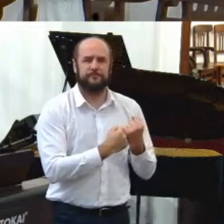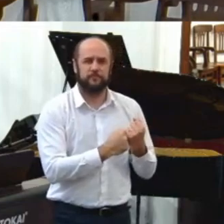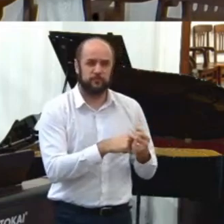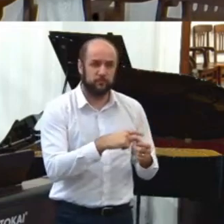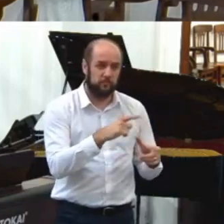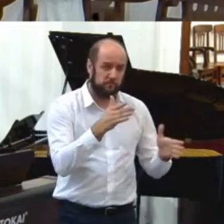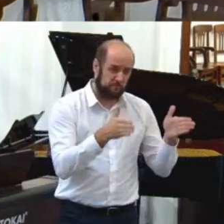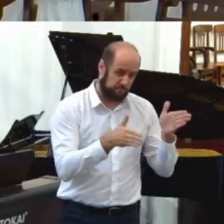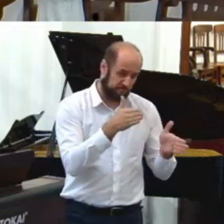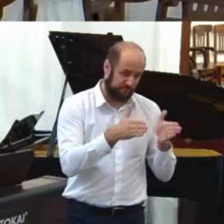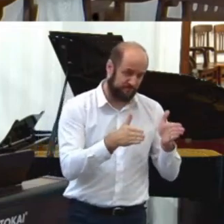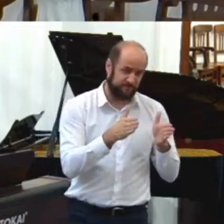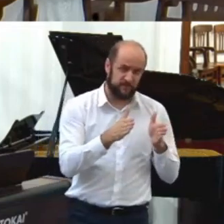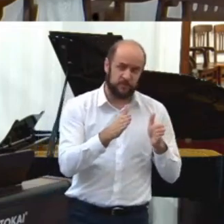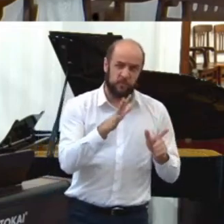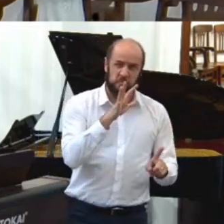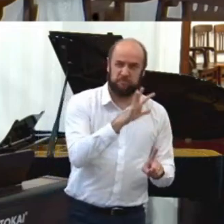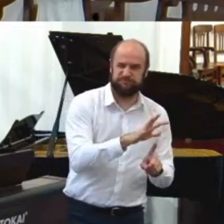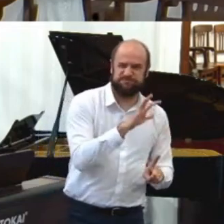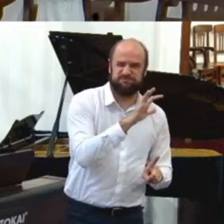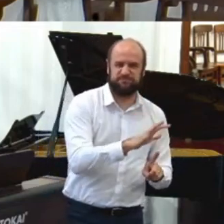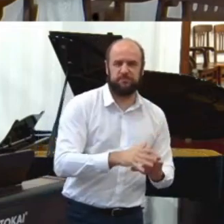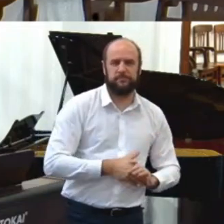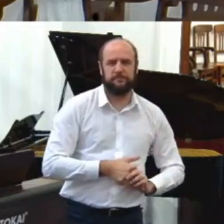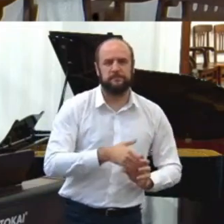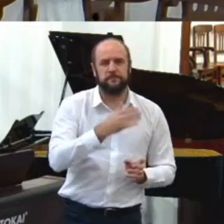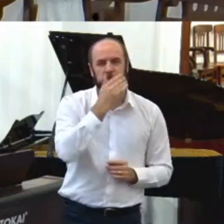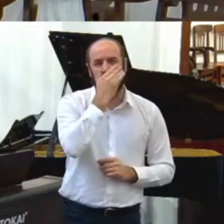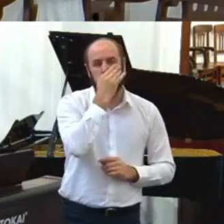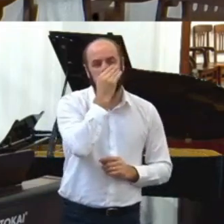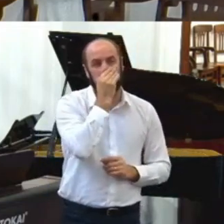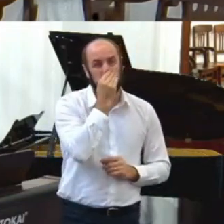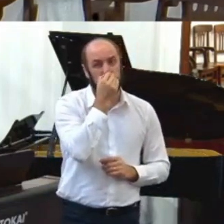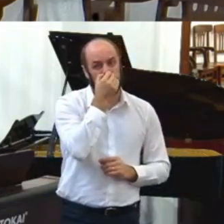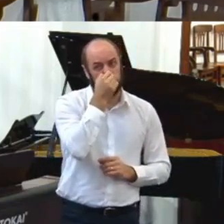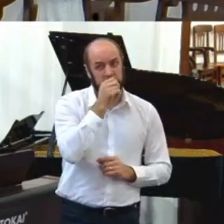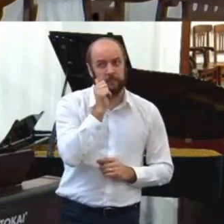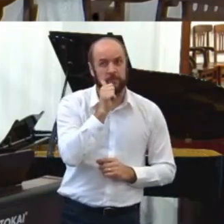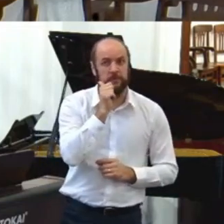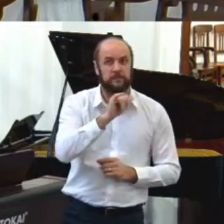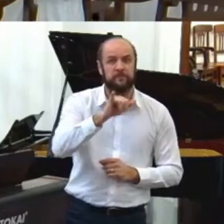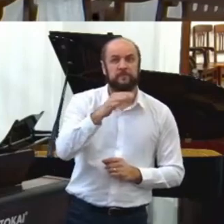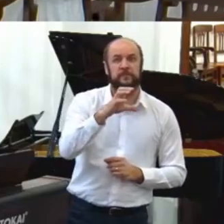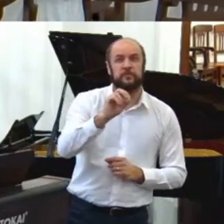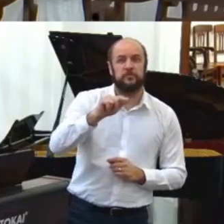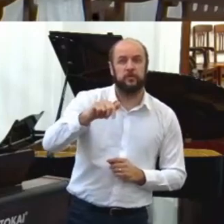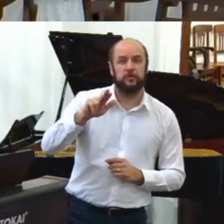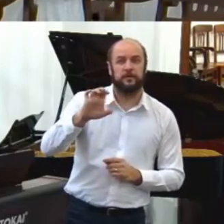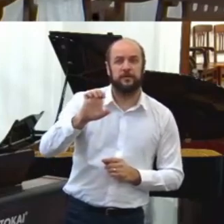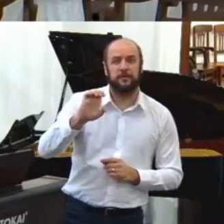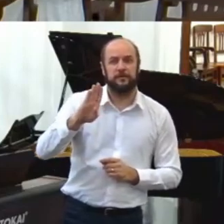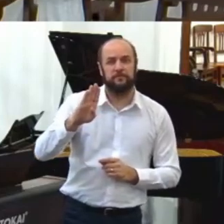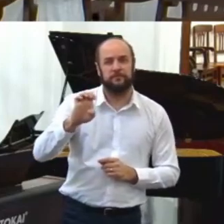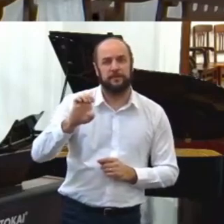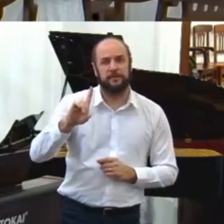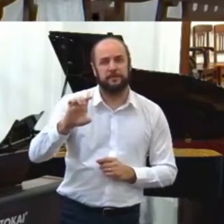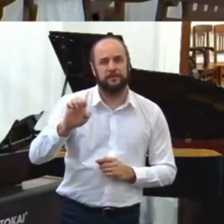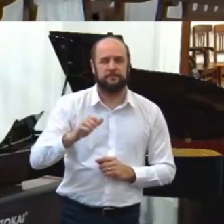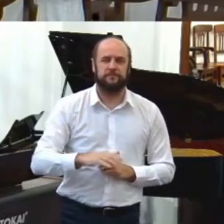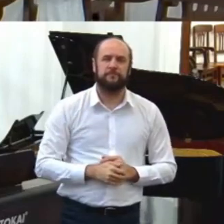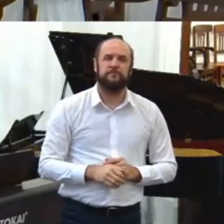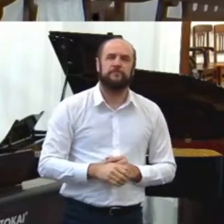meio à opressão. Caso aqui de Joquebede e de Amrão,